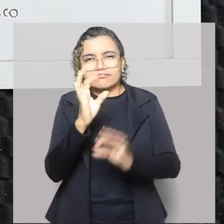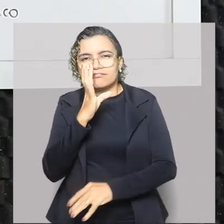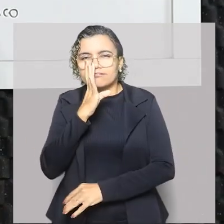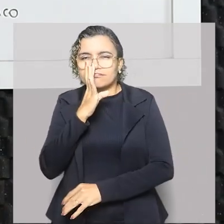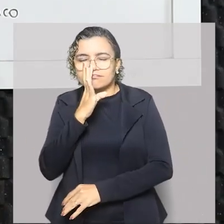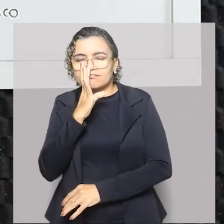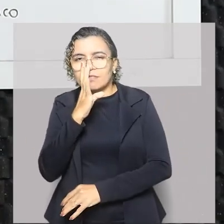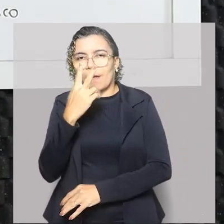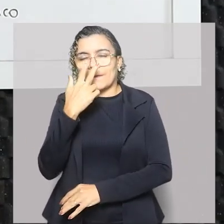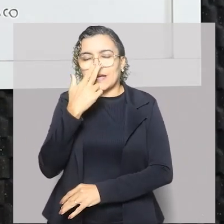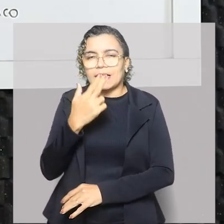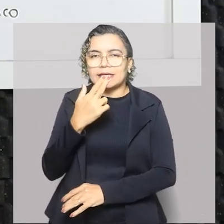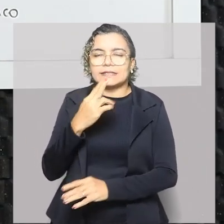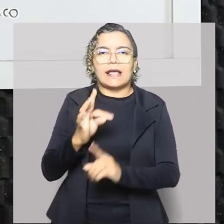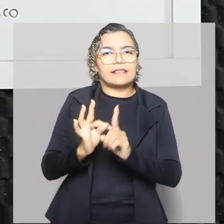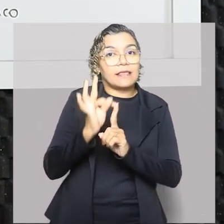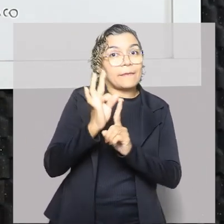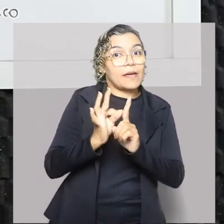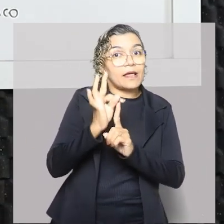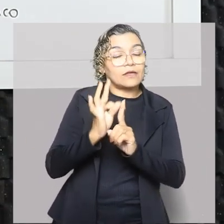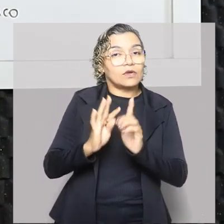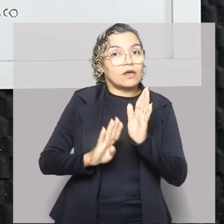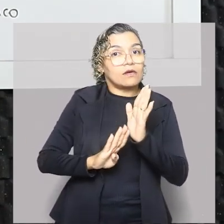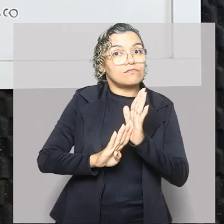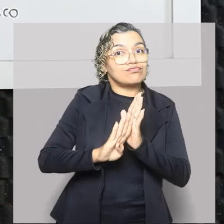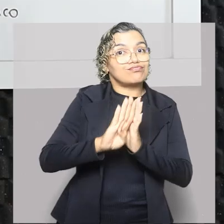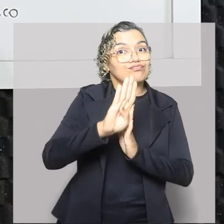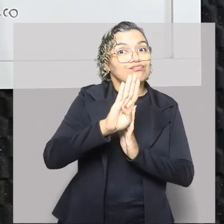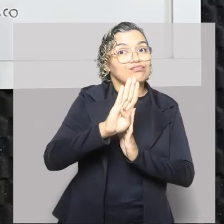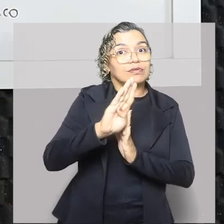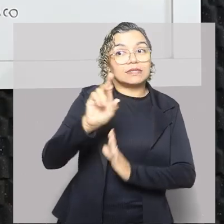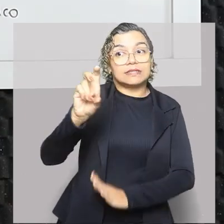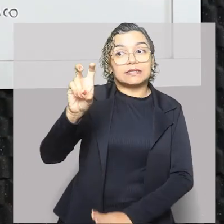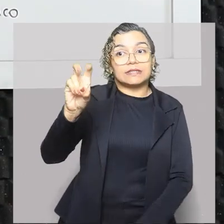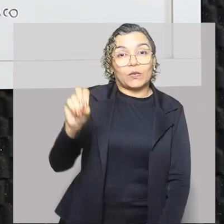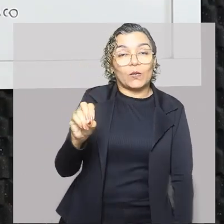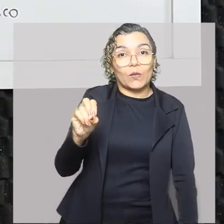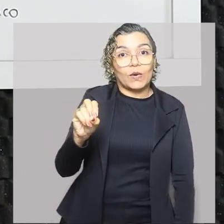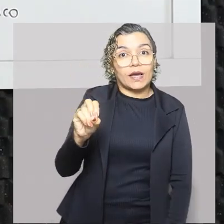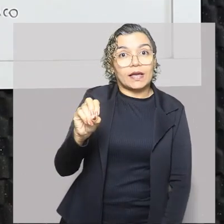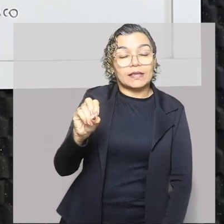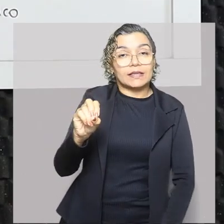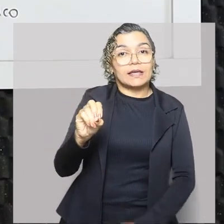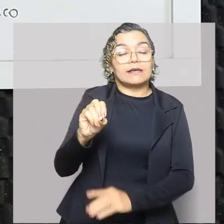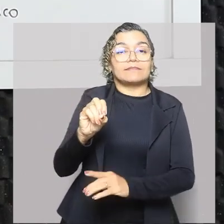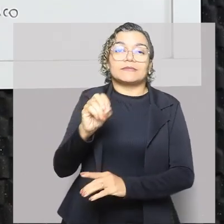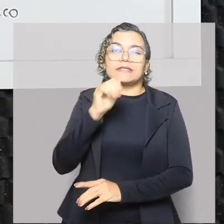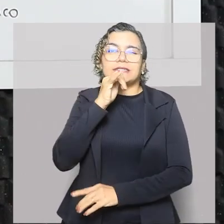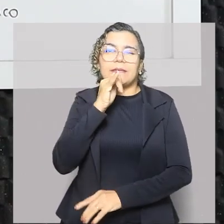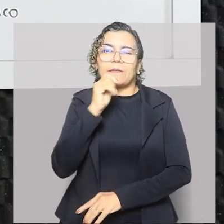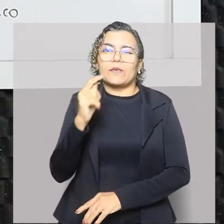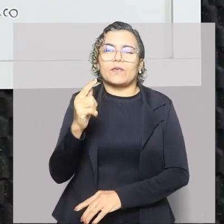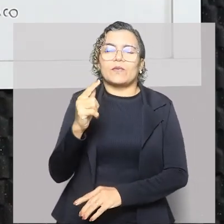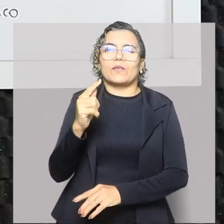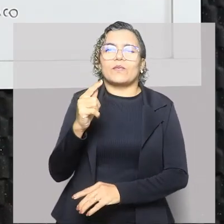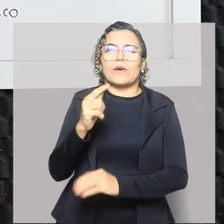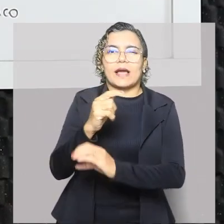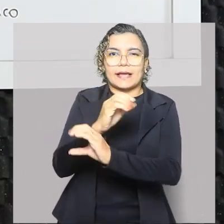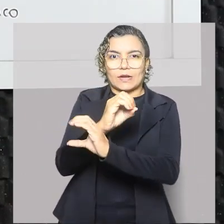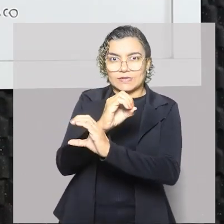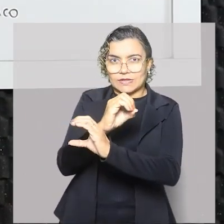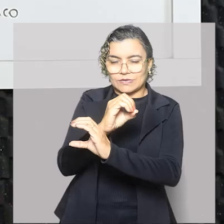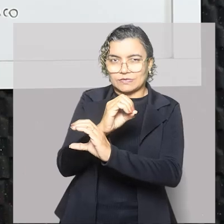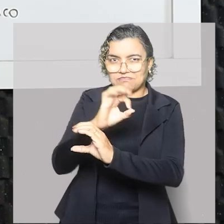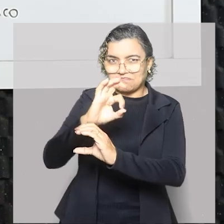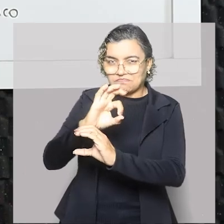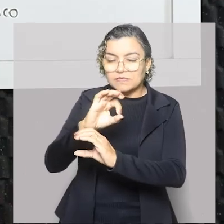um aumento de temperatura. A temperatura vai subir para 50 graus Celsius. Você tem um cachorro em casa? Você vai